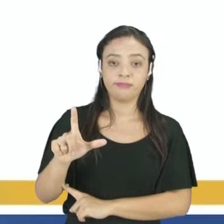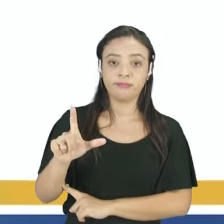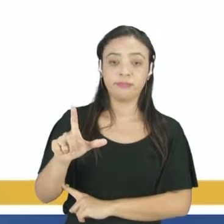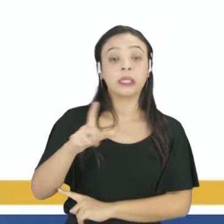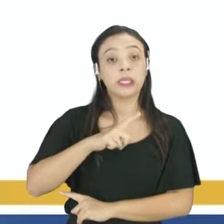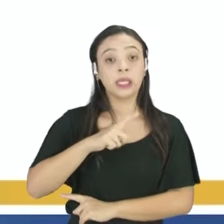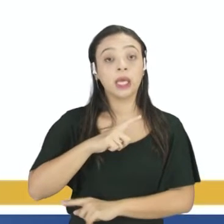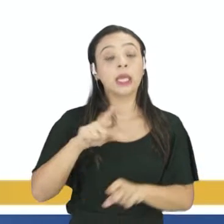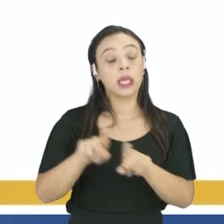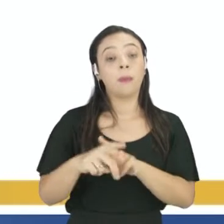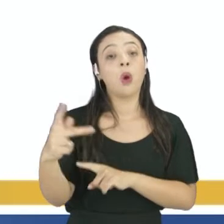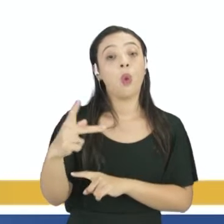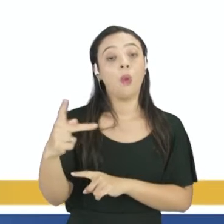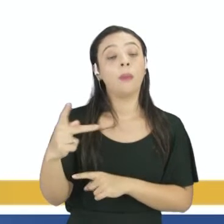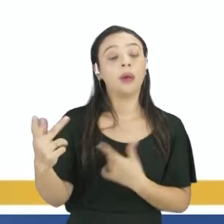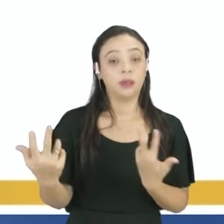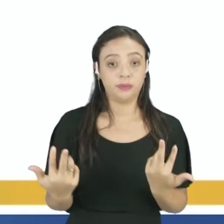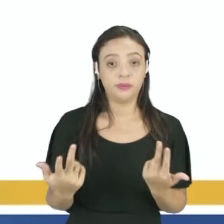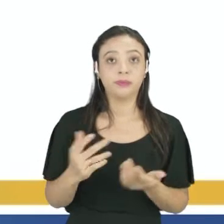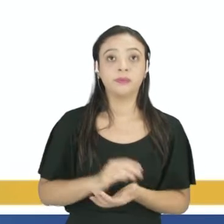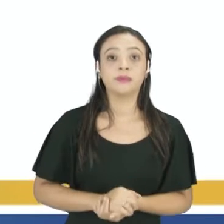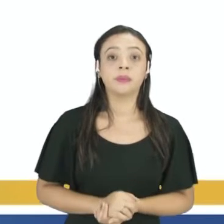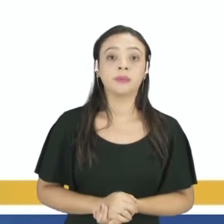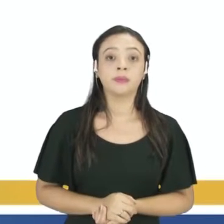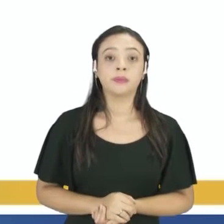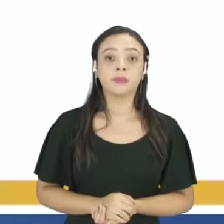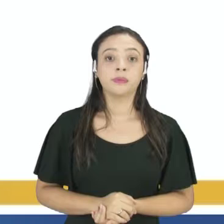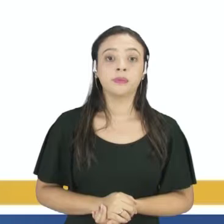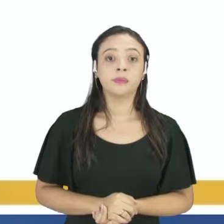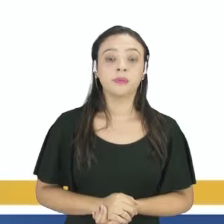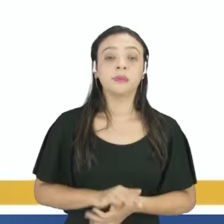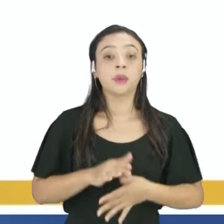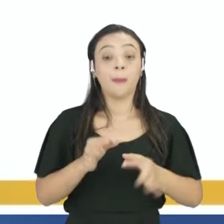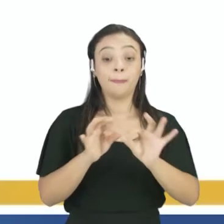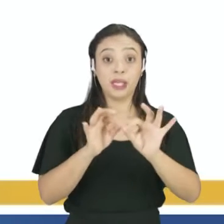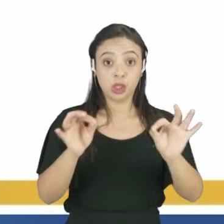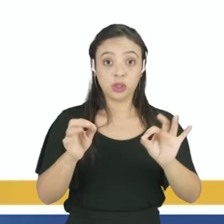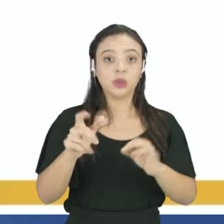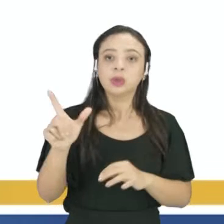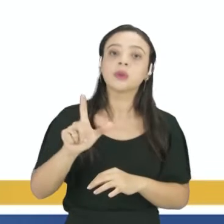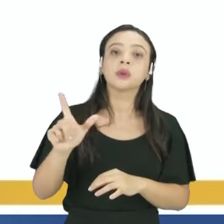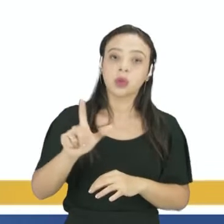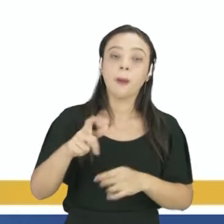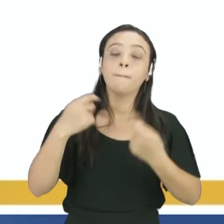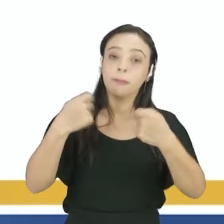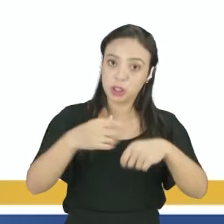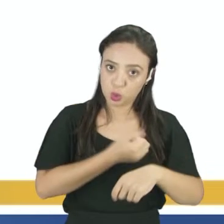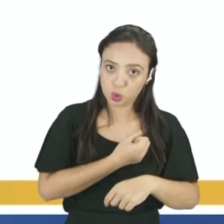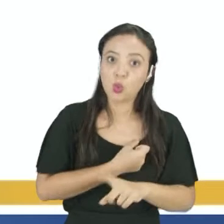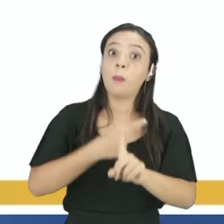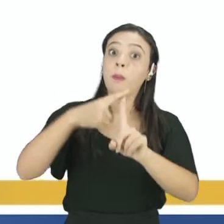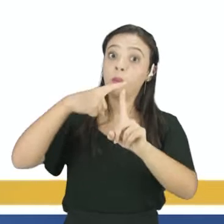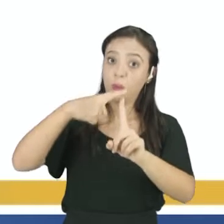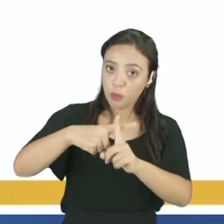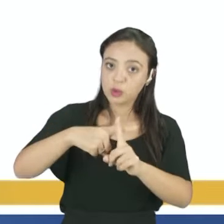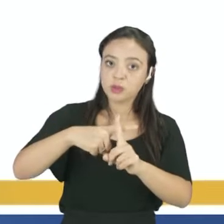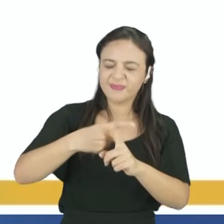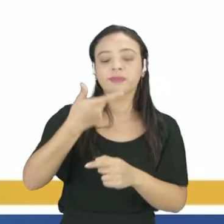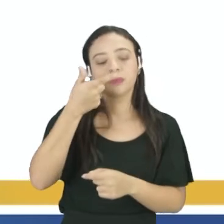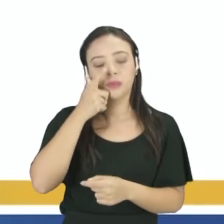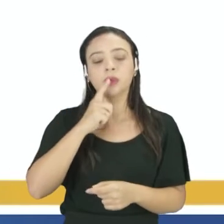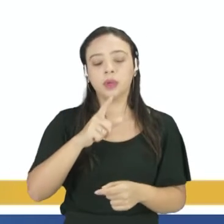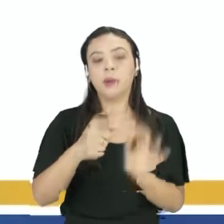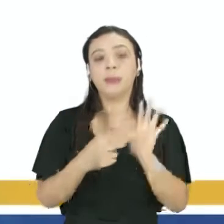tenho um perímetro correspondente. É claro que a medida do lado do quadrado tem que ser um número positivo, né? Para representar a